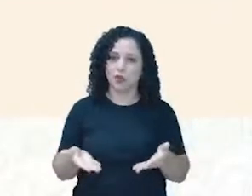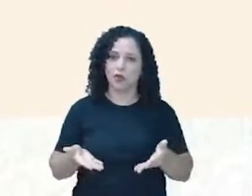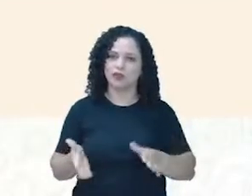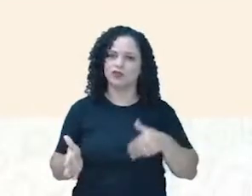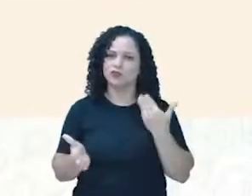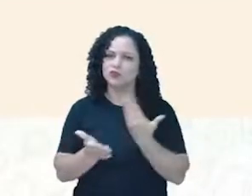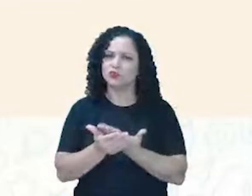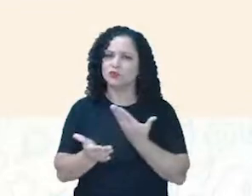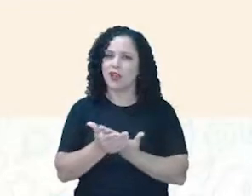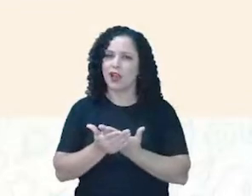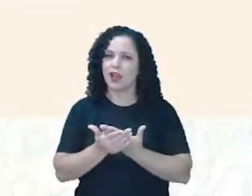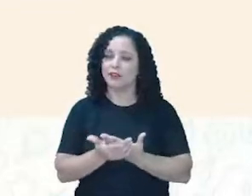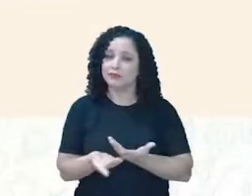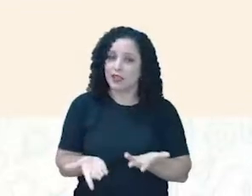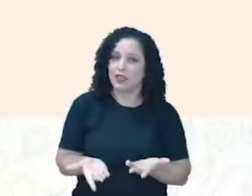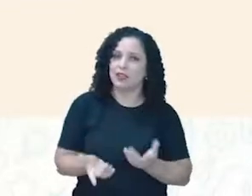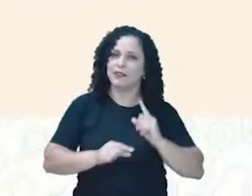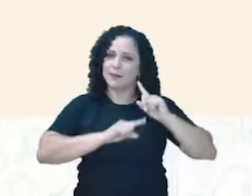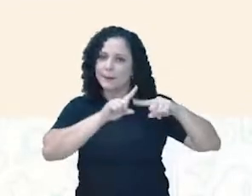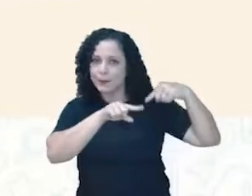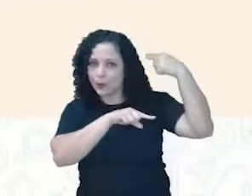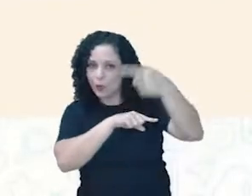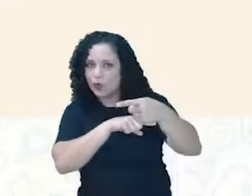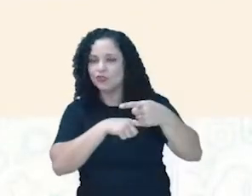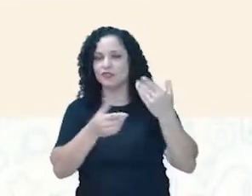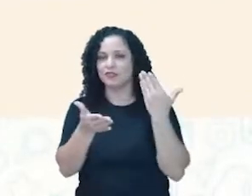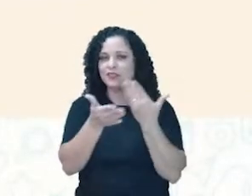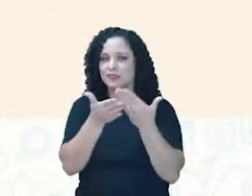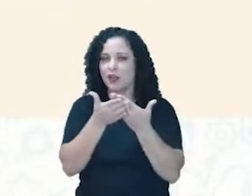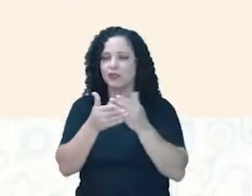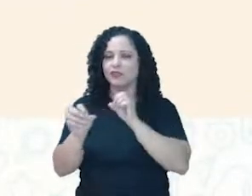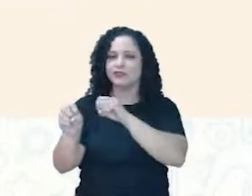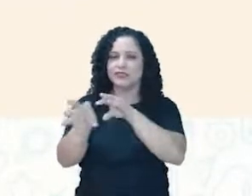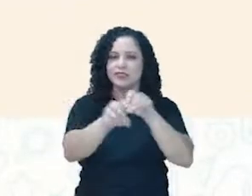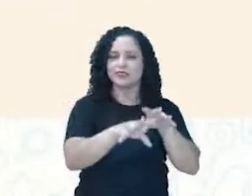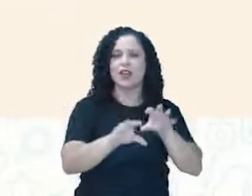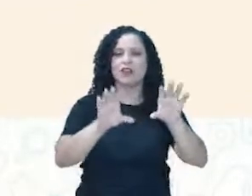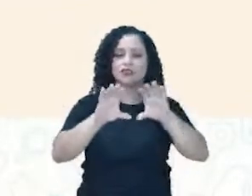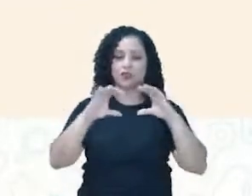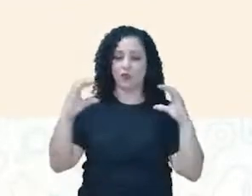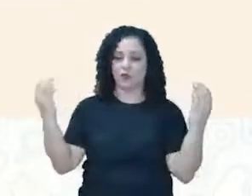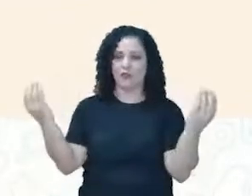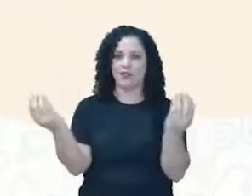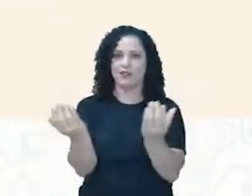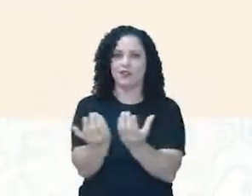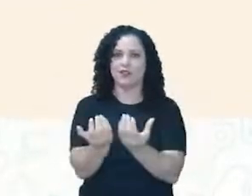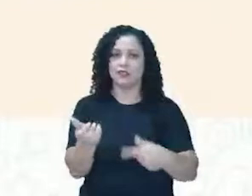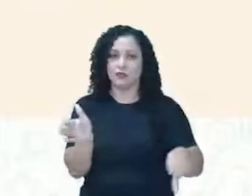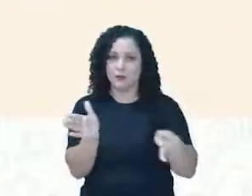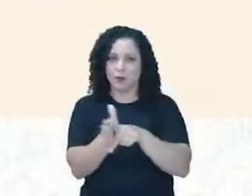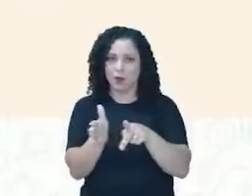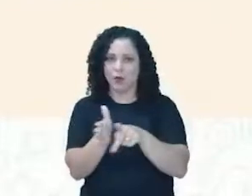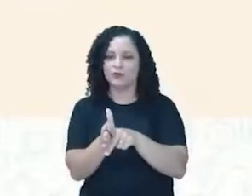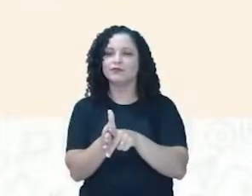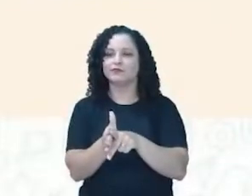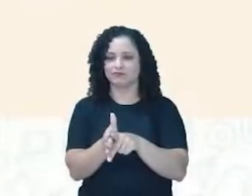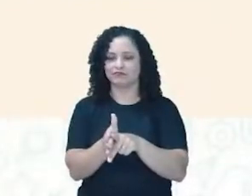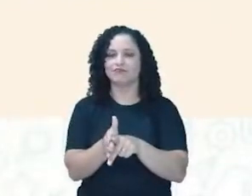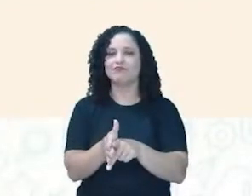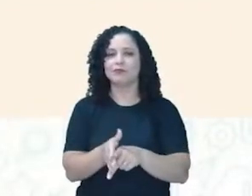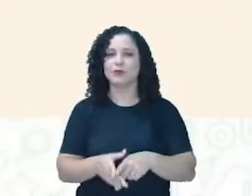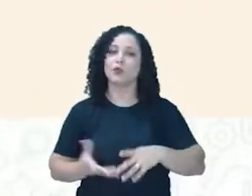trabalhar isso, né, nas aulas seguintes aí, a questão das conferências nacionais, né? Essa palavra